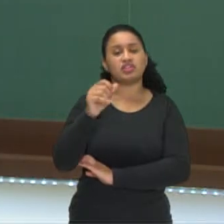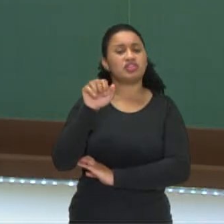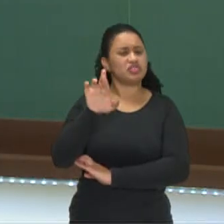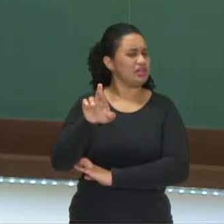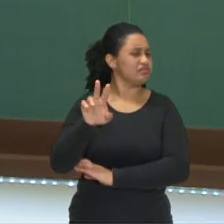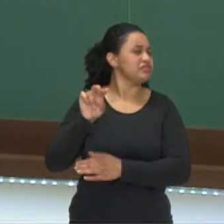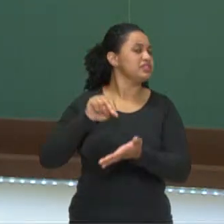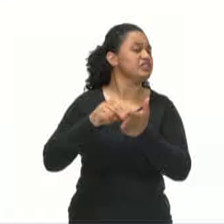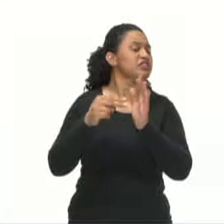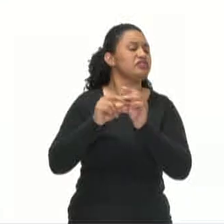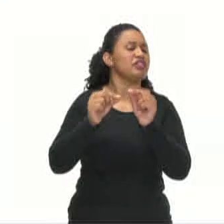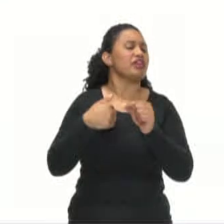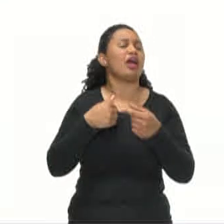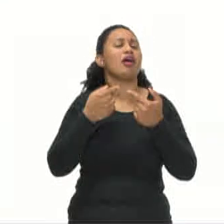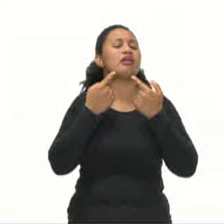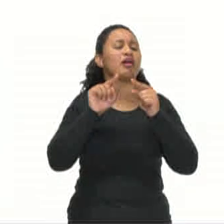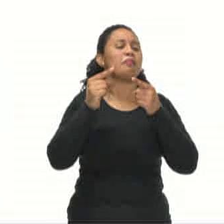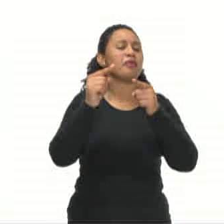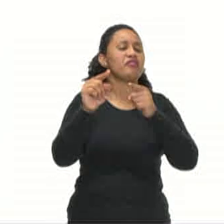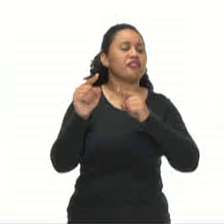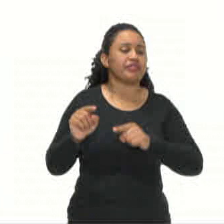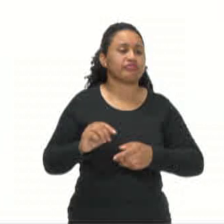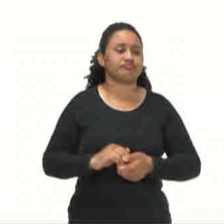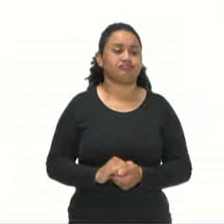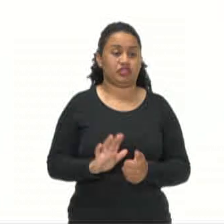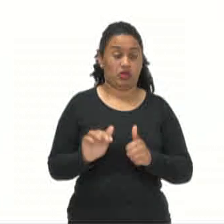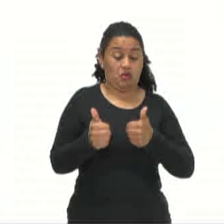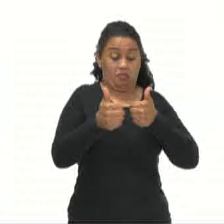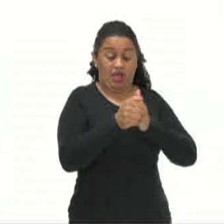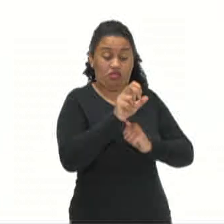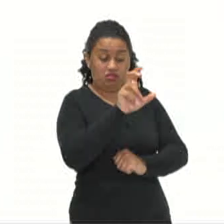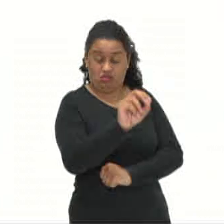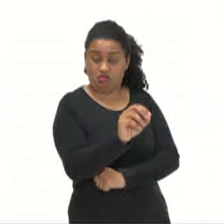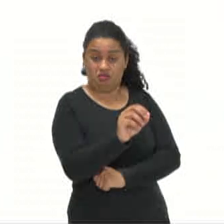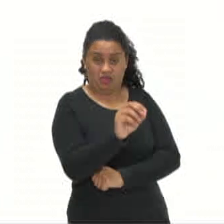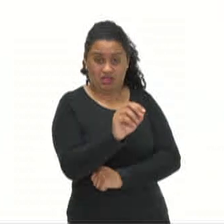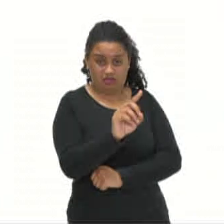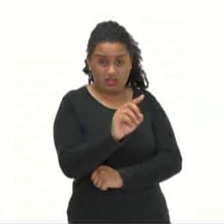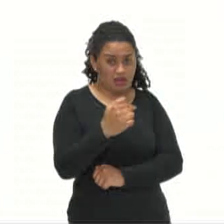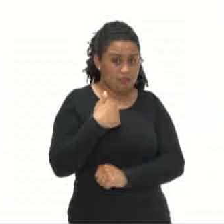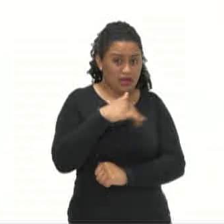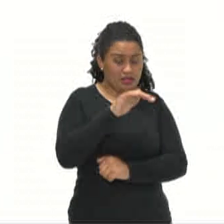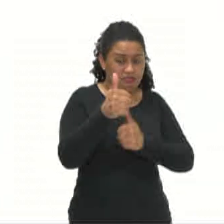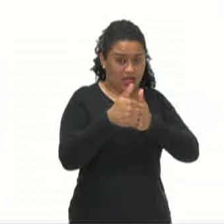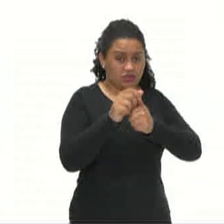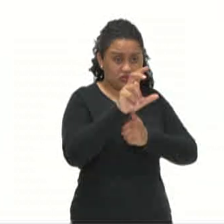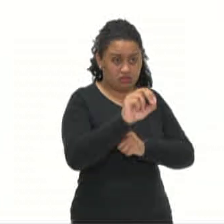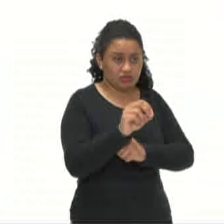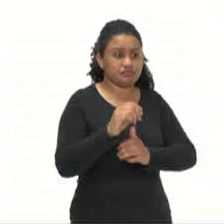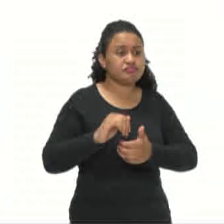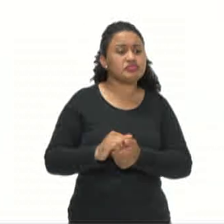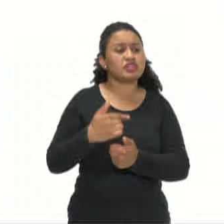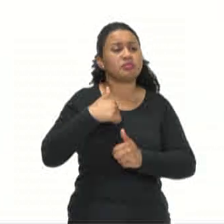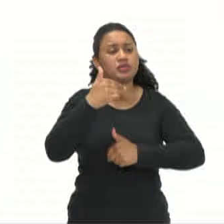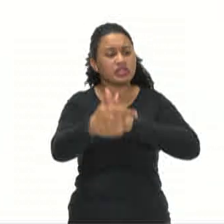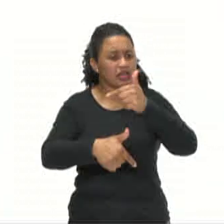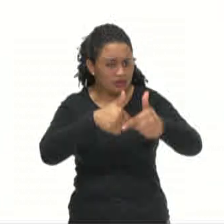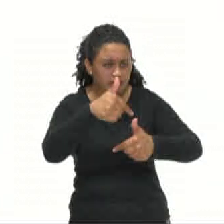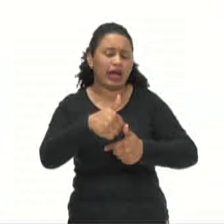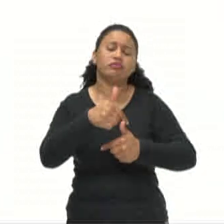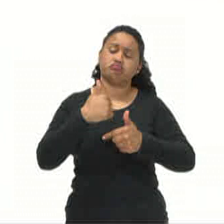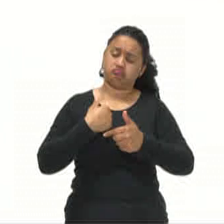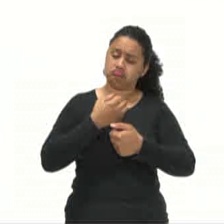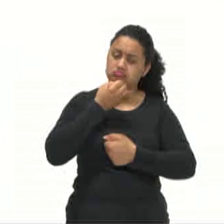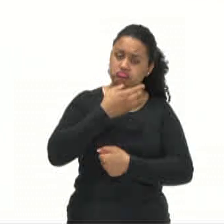tá? Já estou mais perto dos 50 que dos 40. Vivo de meu trabalho quase sempre honrado. Gozo